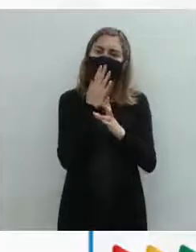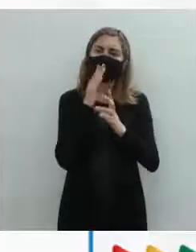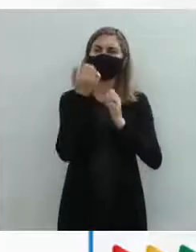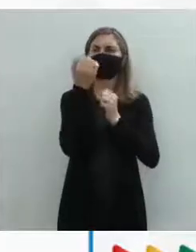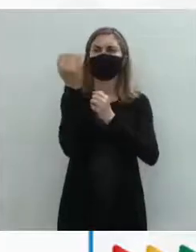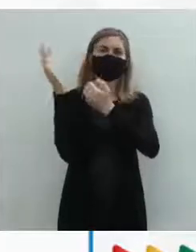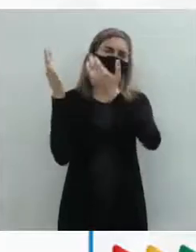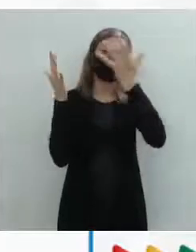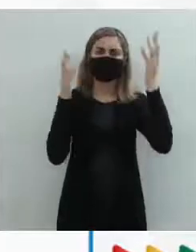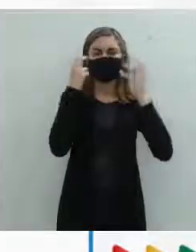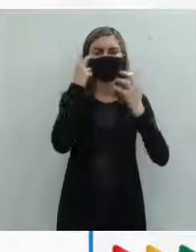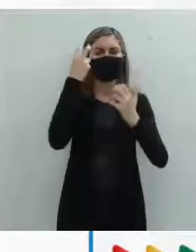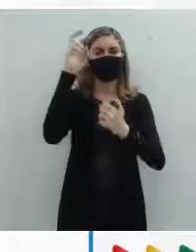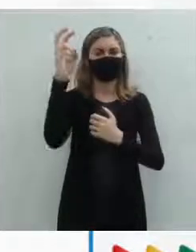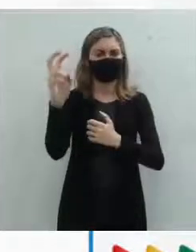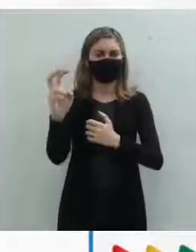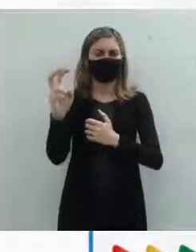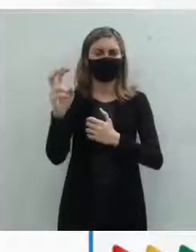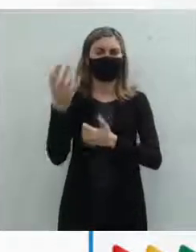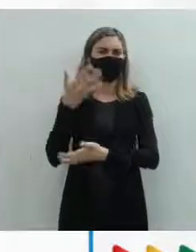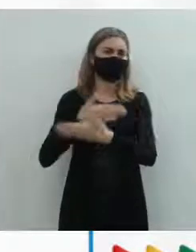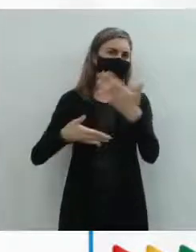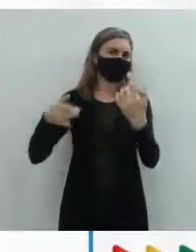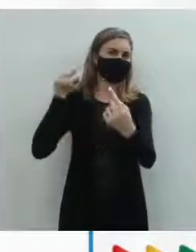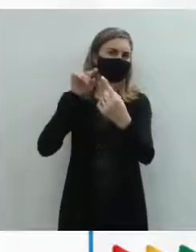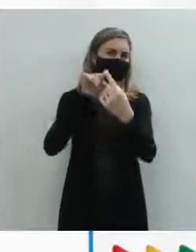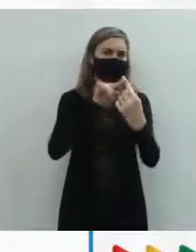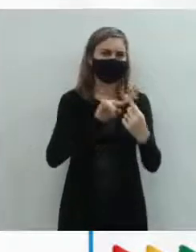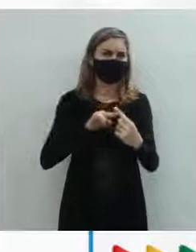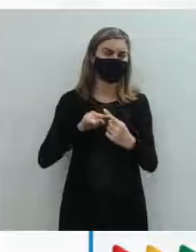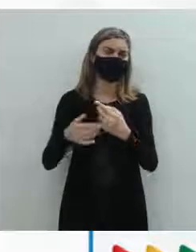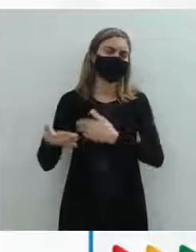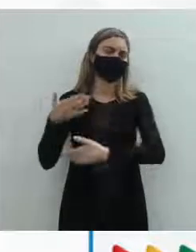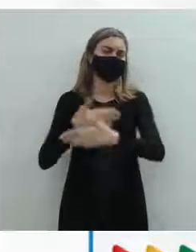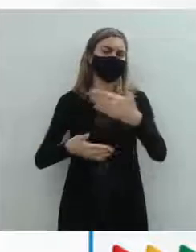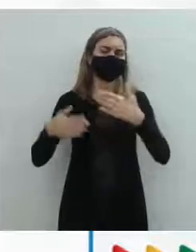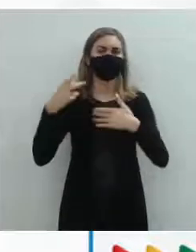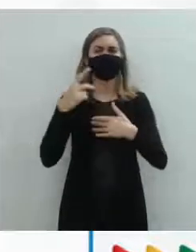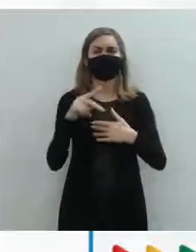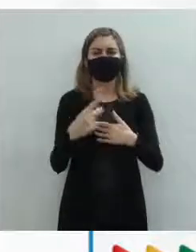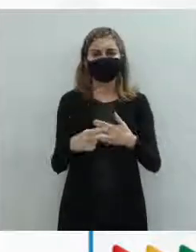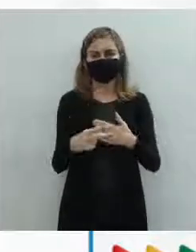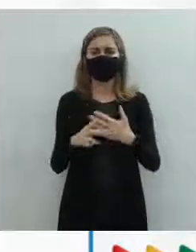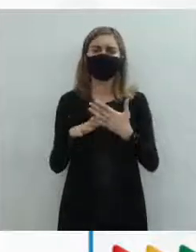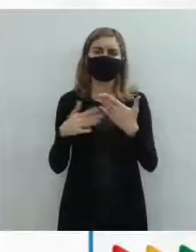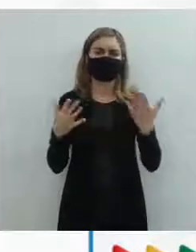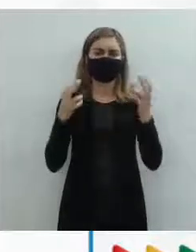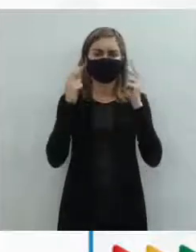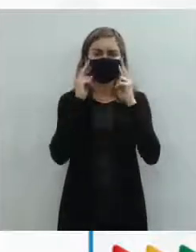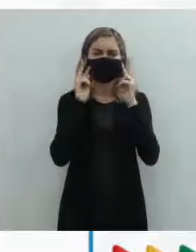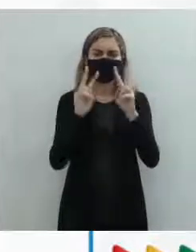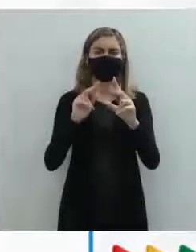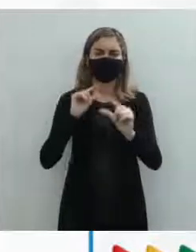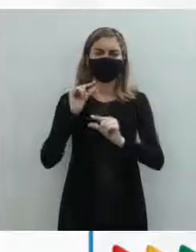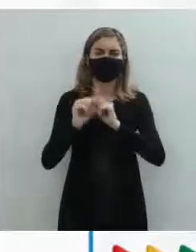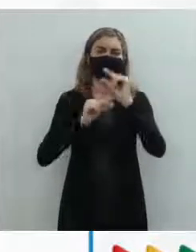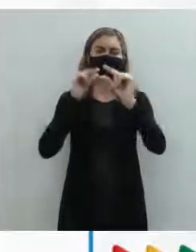natureza e da cultura, estabelecendo relações entre elas, tá? Então a gente vai ver um